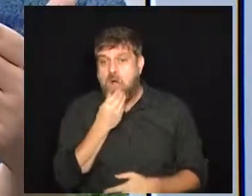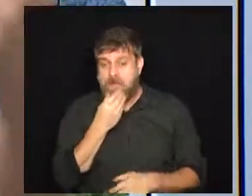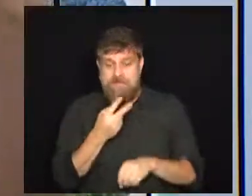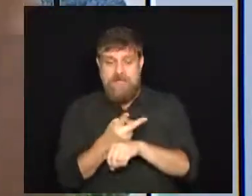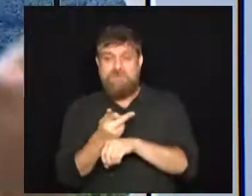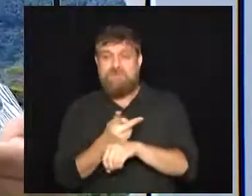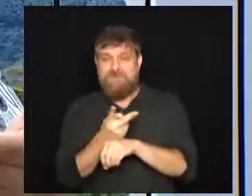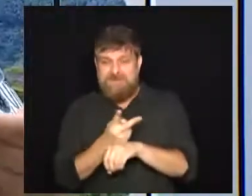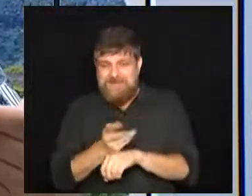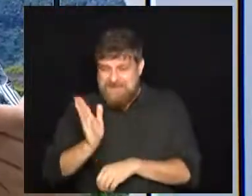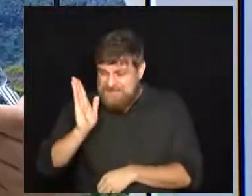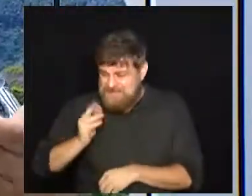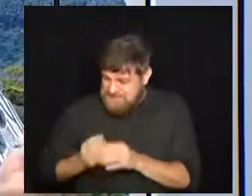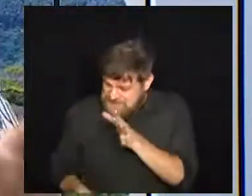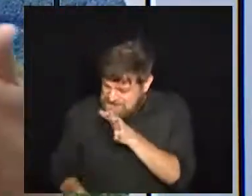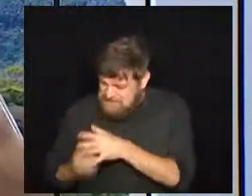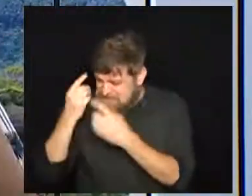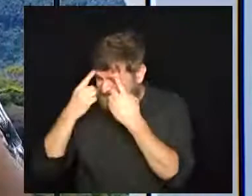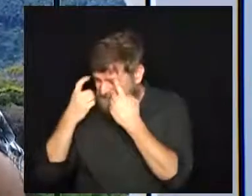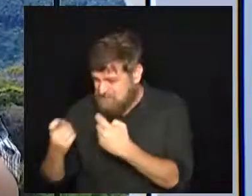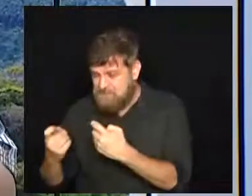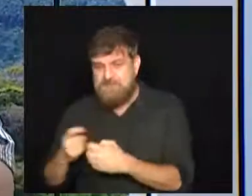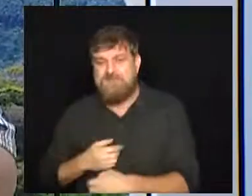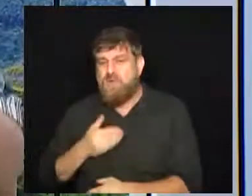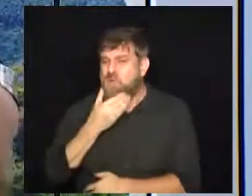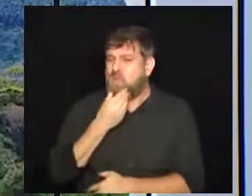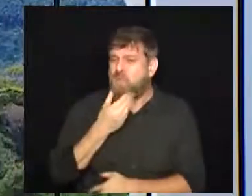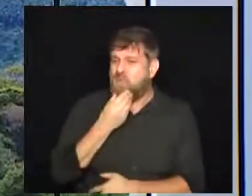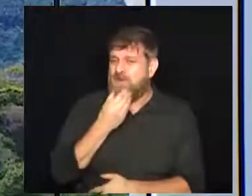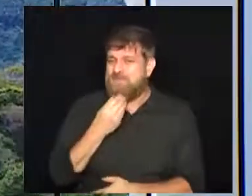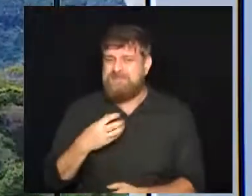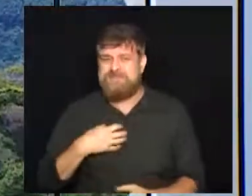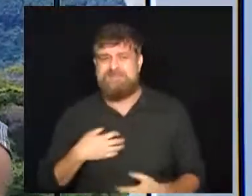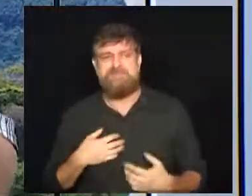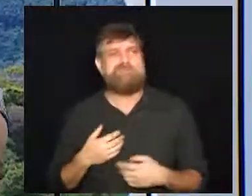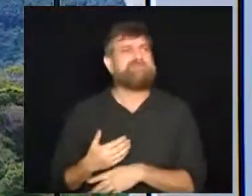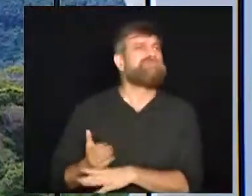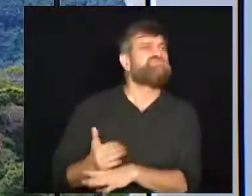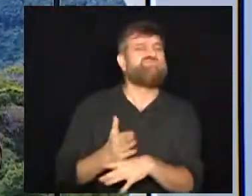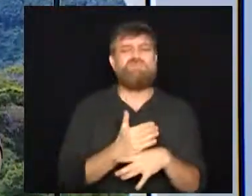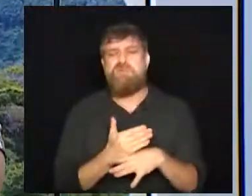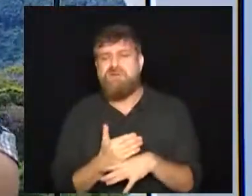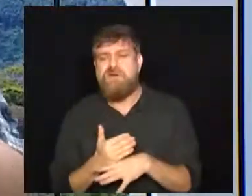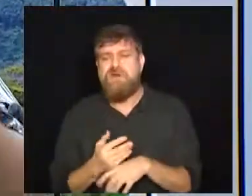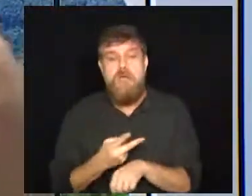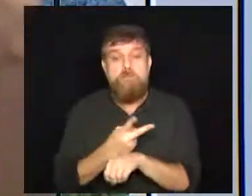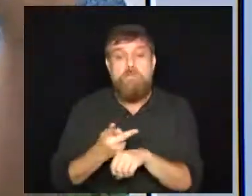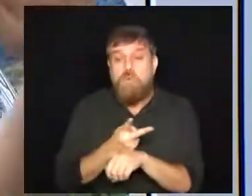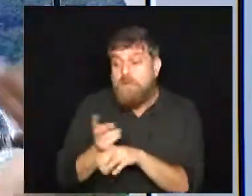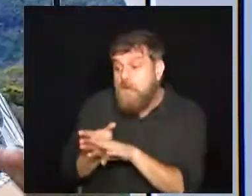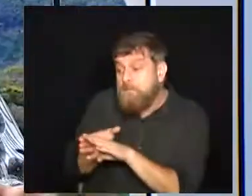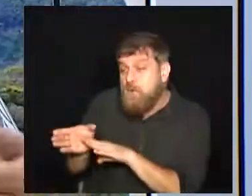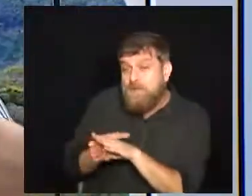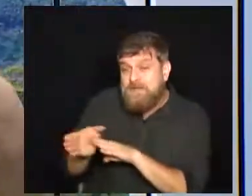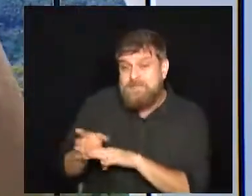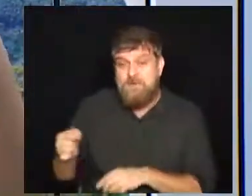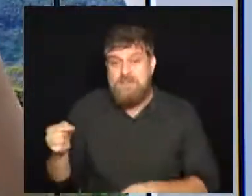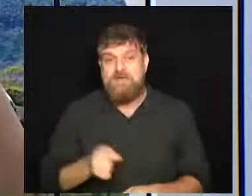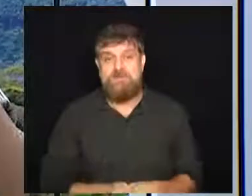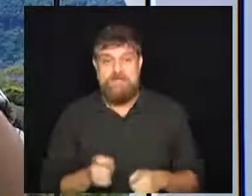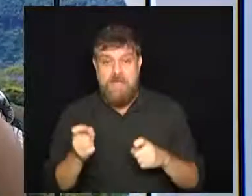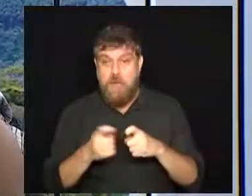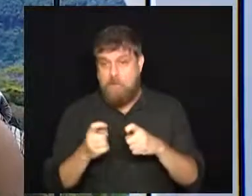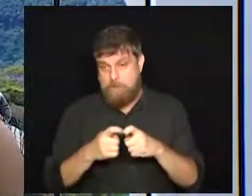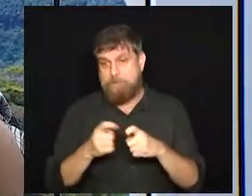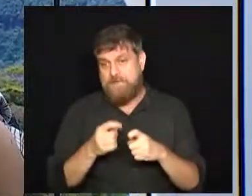exemplo, que ele já tenha cometido a violência, ou até mesmo aquele homem que se encontra perdido, mas ele quer uma orientação. Vai ter um urologista,